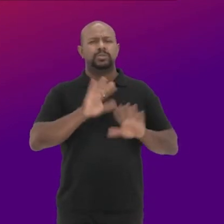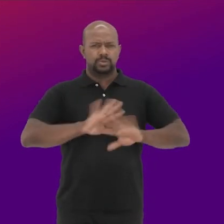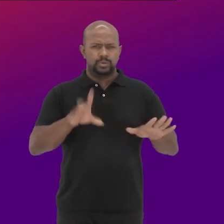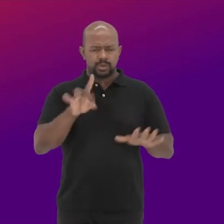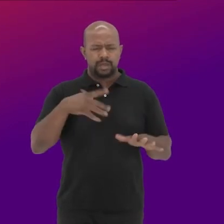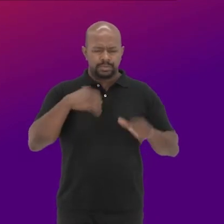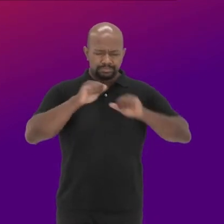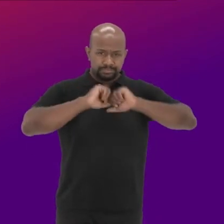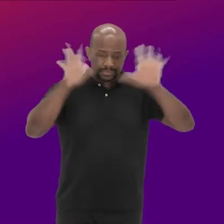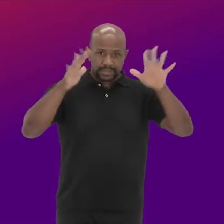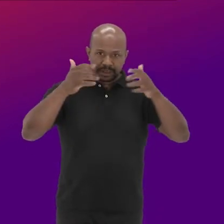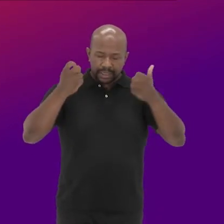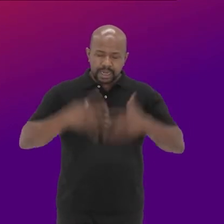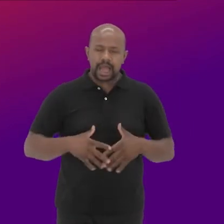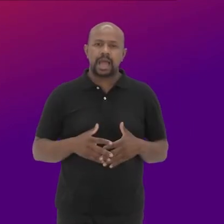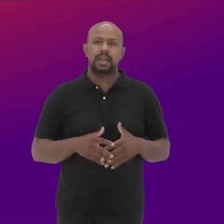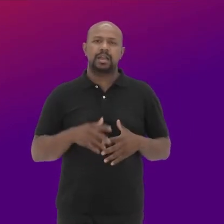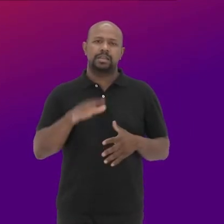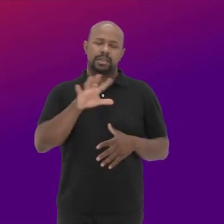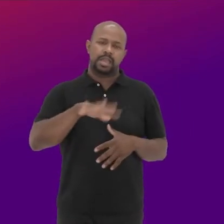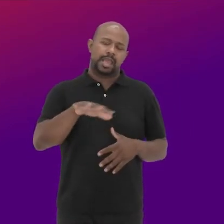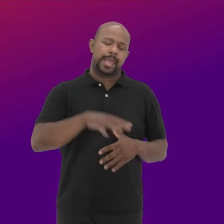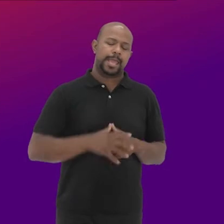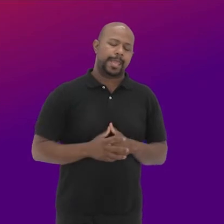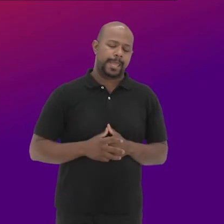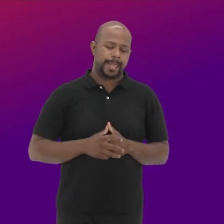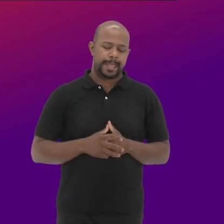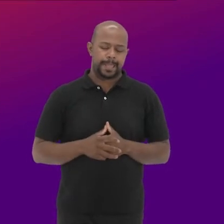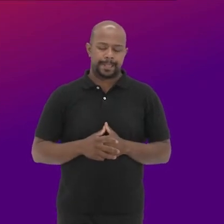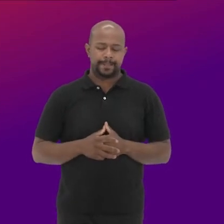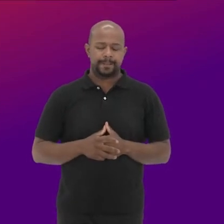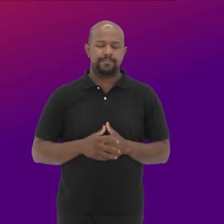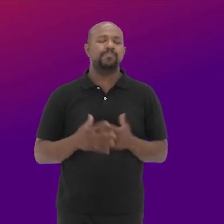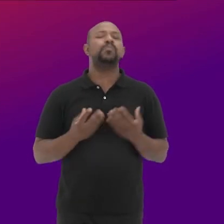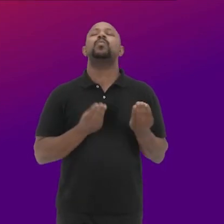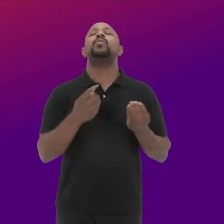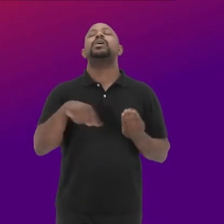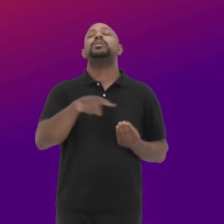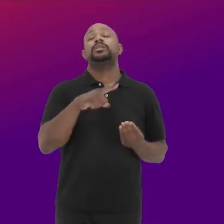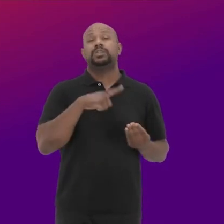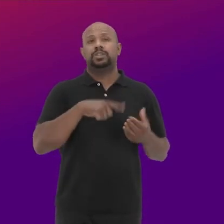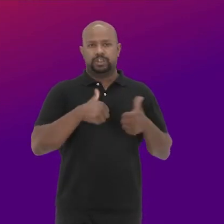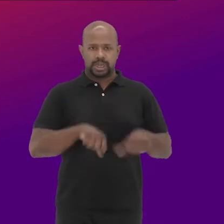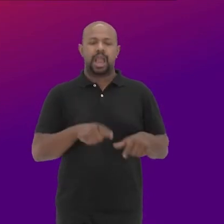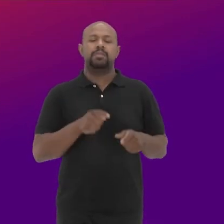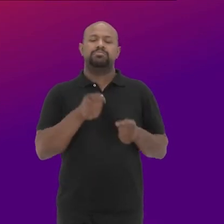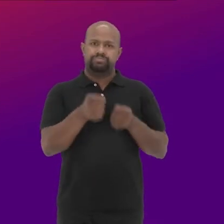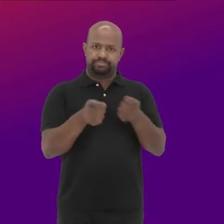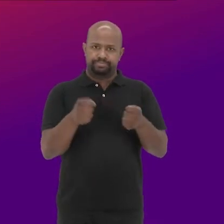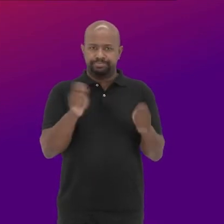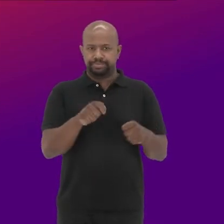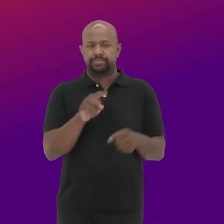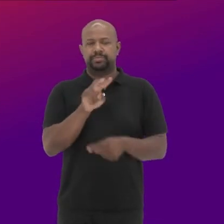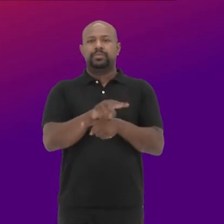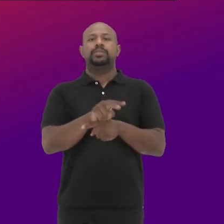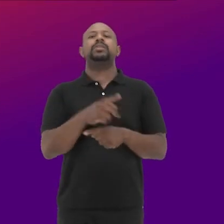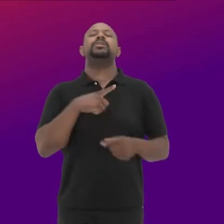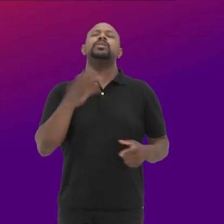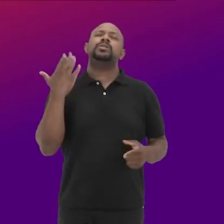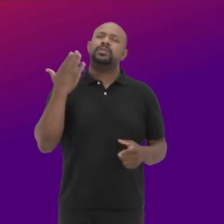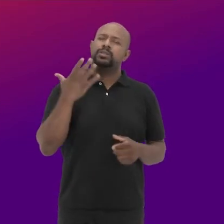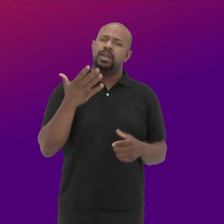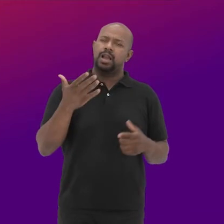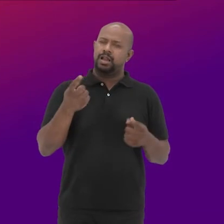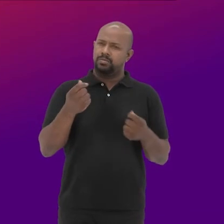eu deixar claro a questão do que a gente está cobrindo, né? Então, a gente tinha